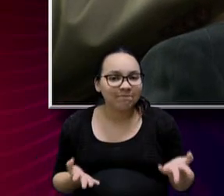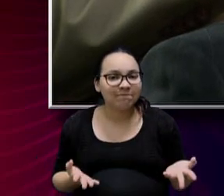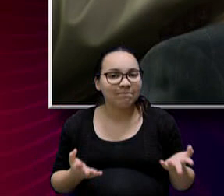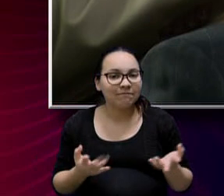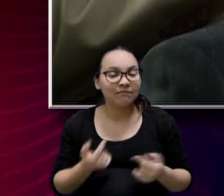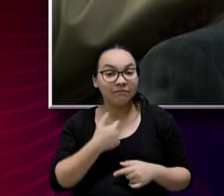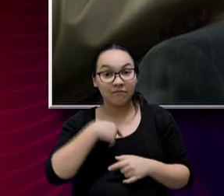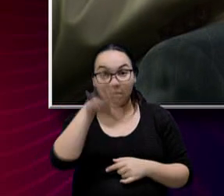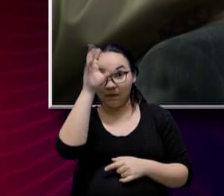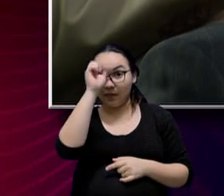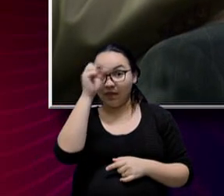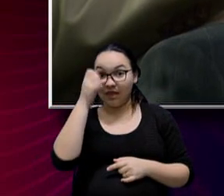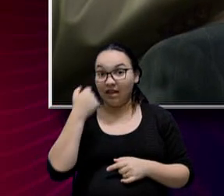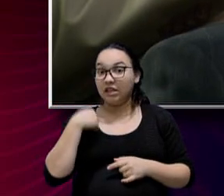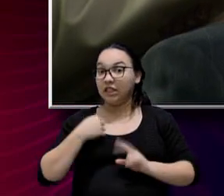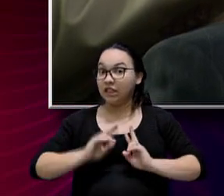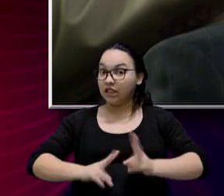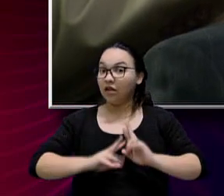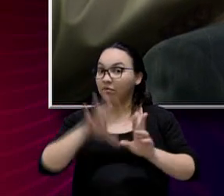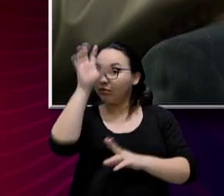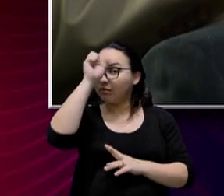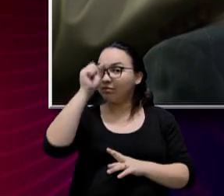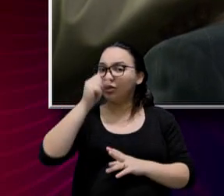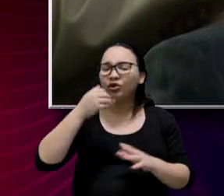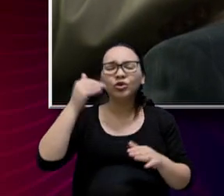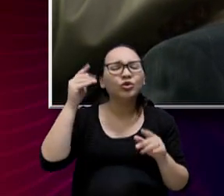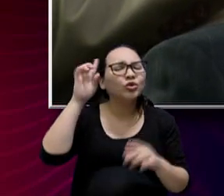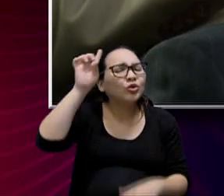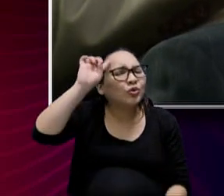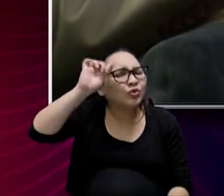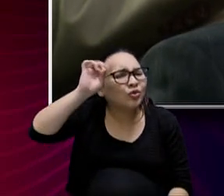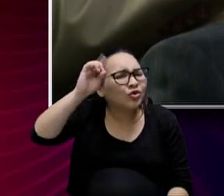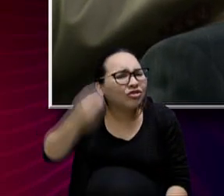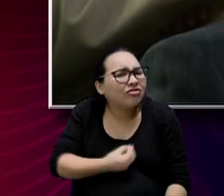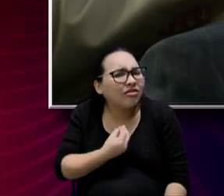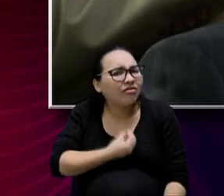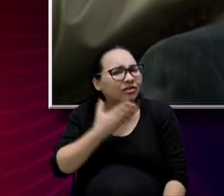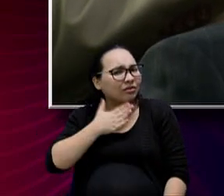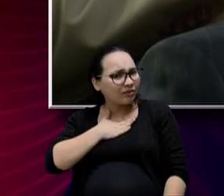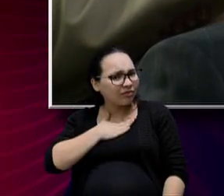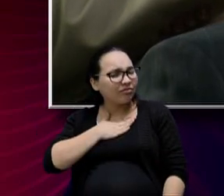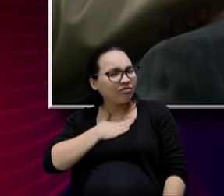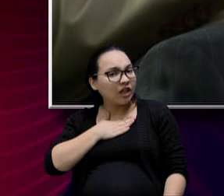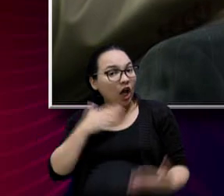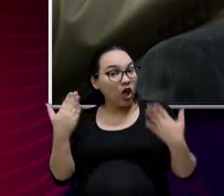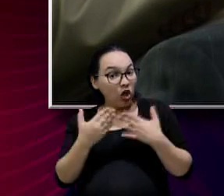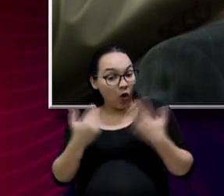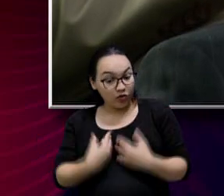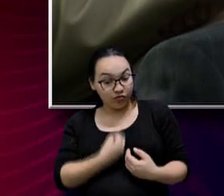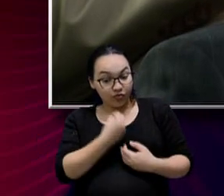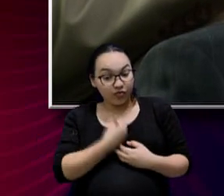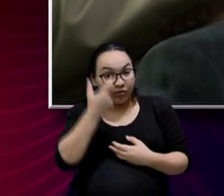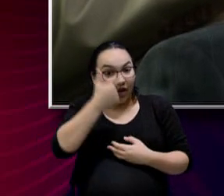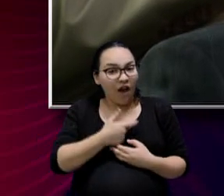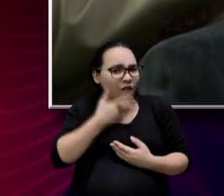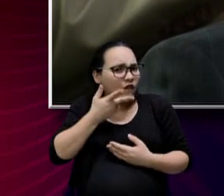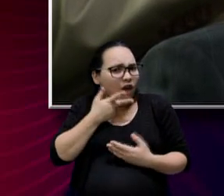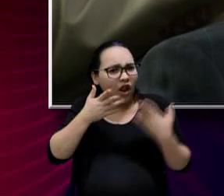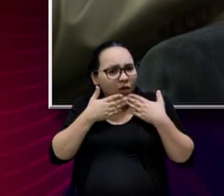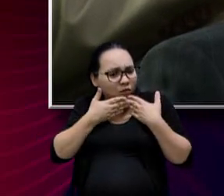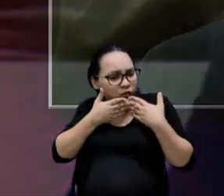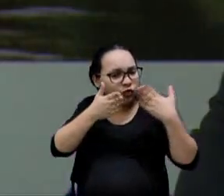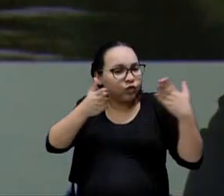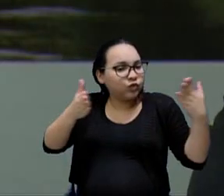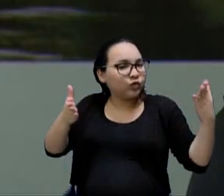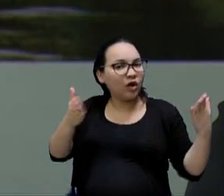aprendo muito com você todos os dias da minha vida. E estar aqui hoje podendo falar isso abertamente para esse público, para todas